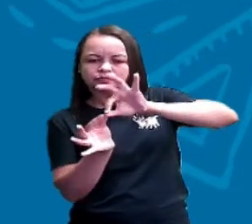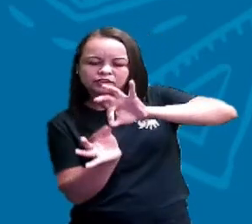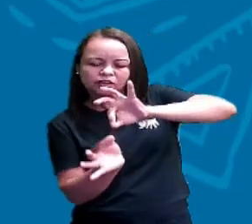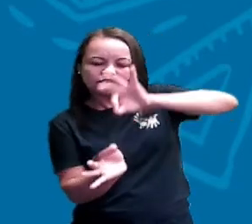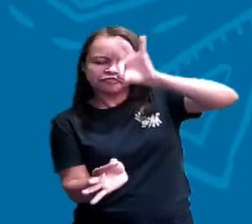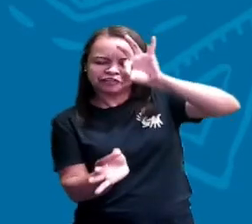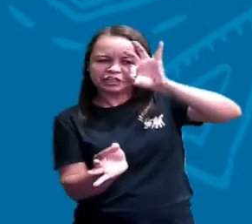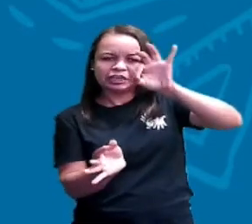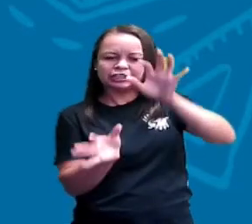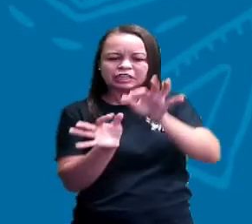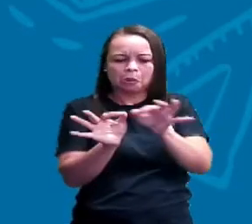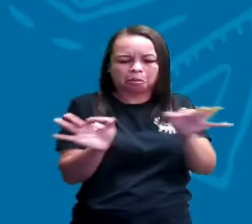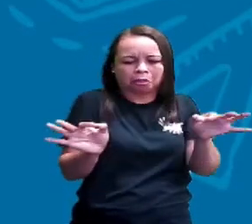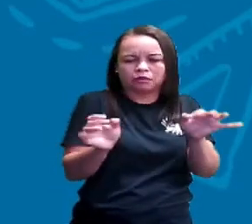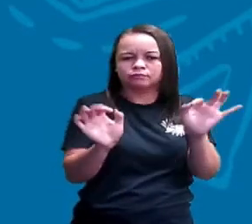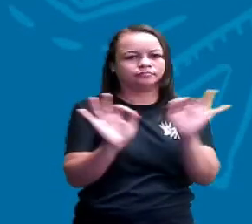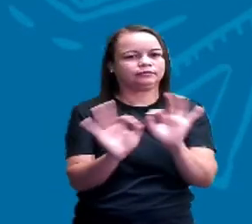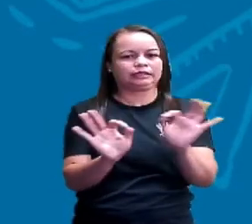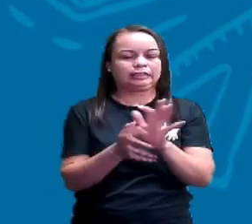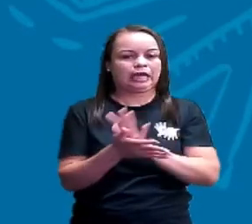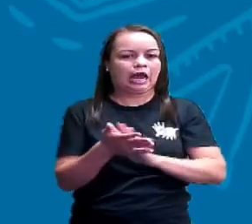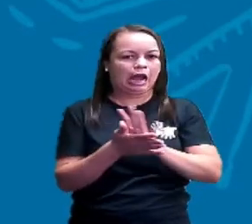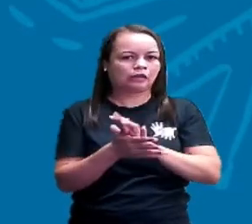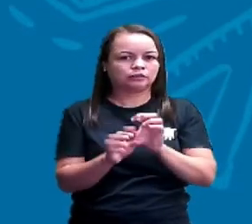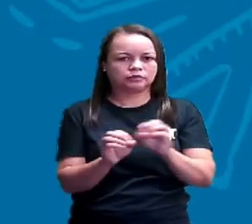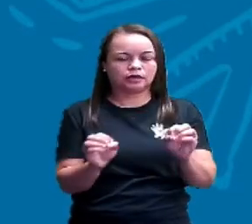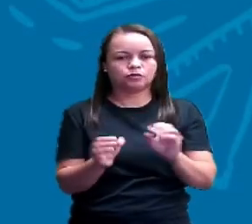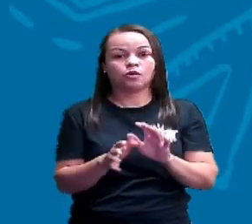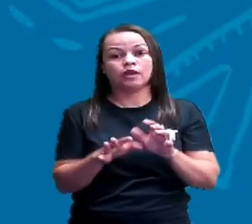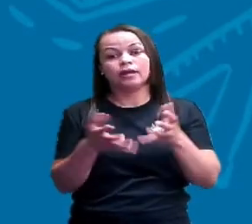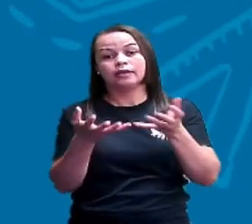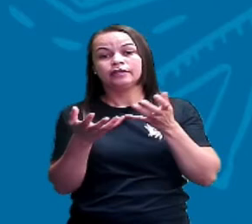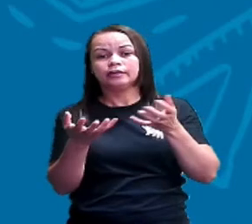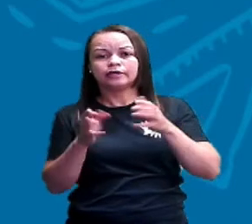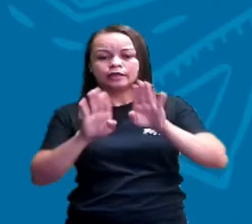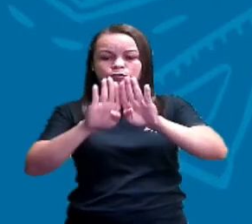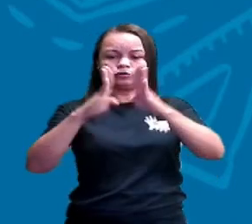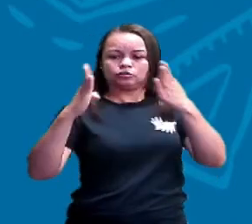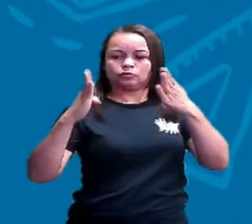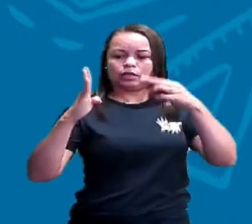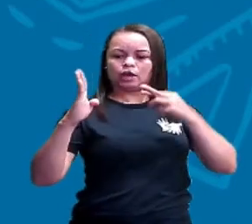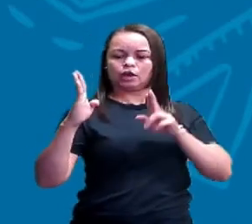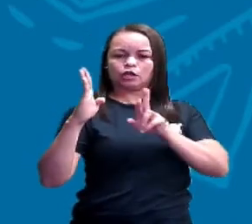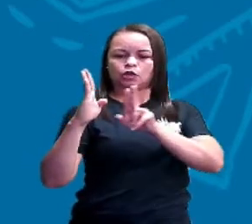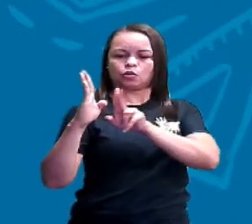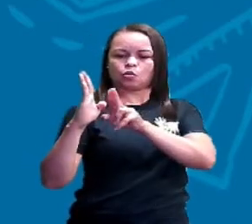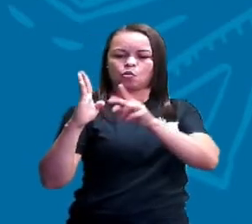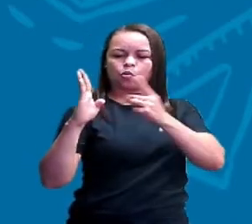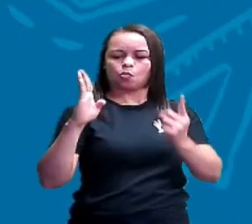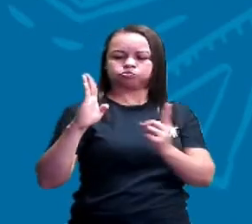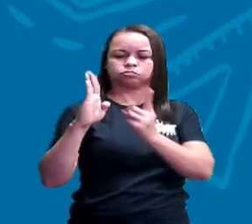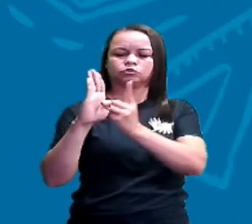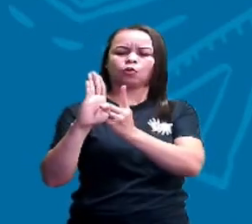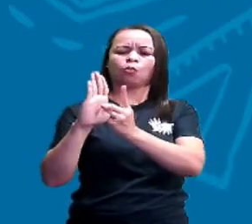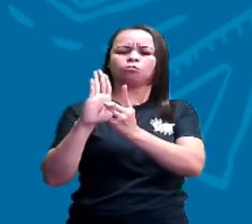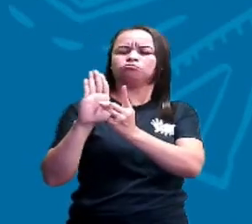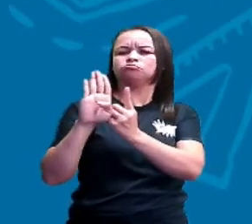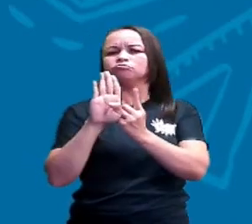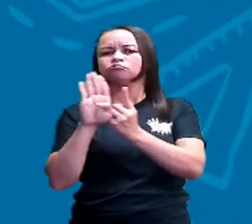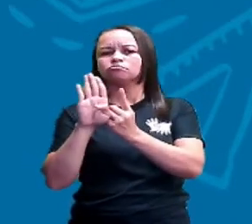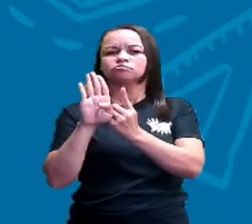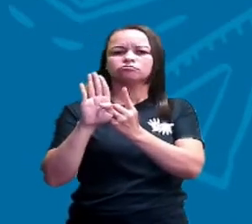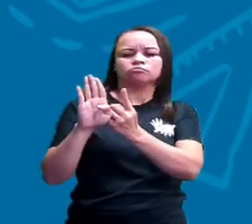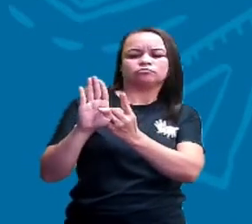métrica, ele não está com nada disso. Ele quis se medir usando a porta da casa dele. E a porta da casa